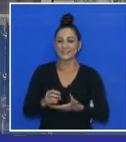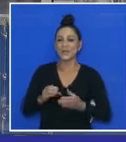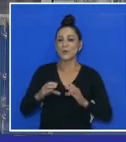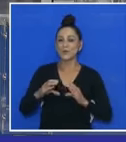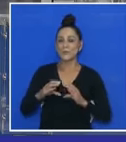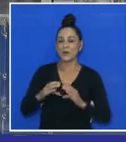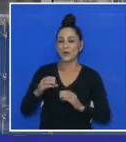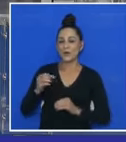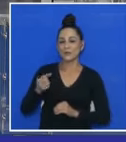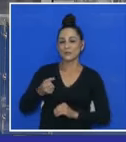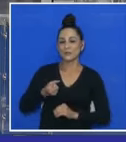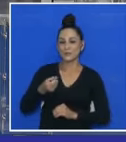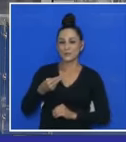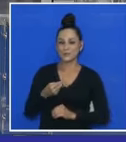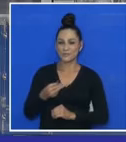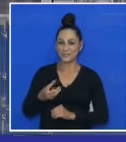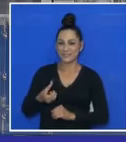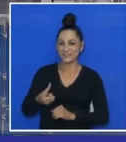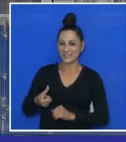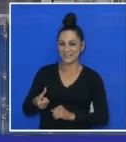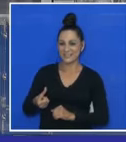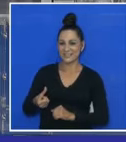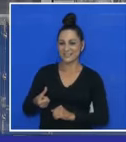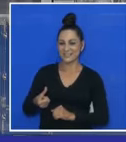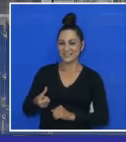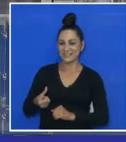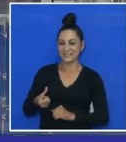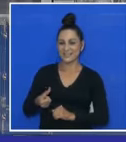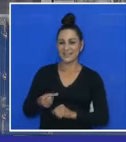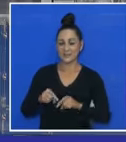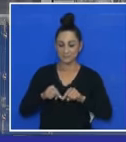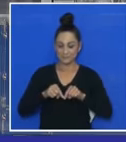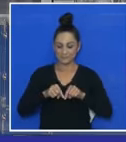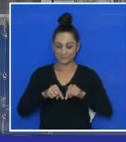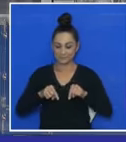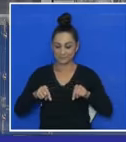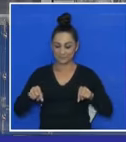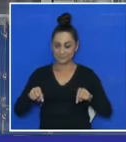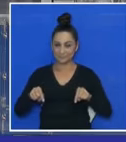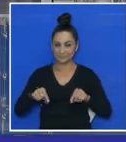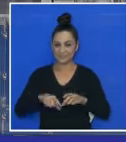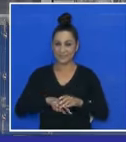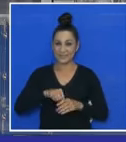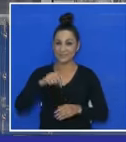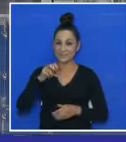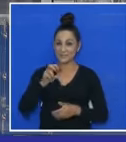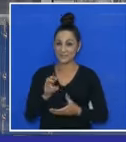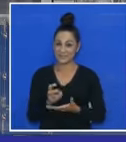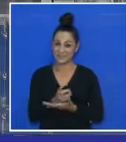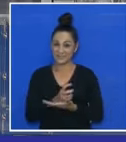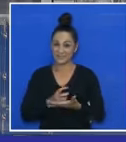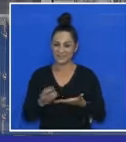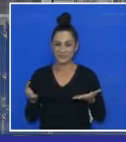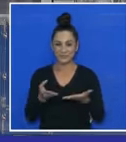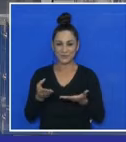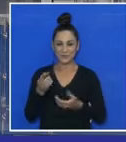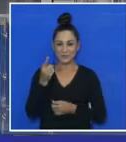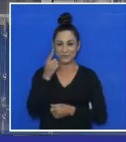chegando bola 26, número 26. Temos aqui as 5 dezenas da quina de hoje.